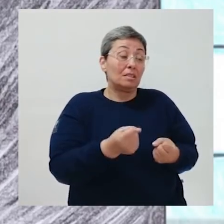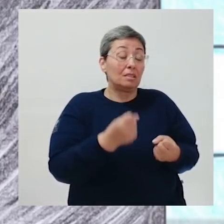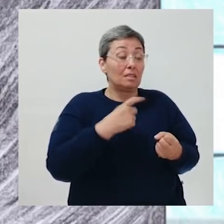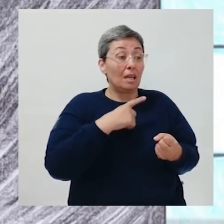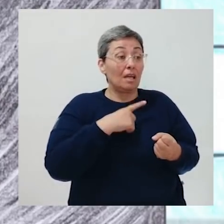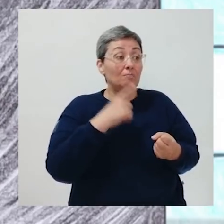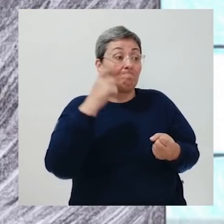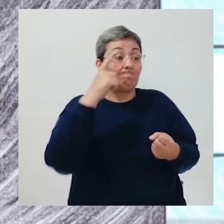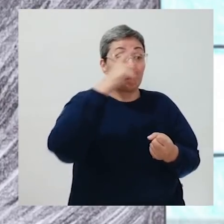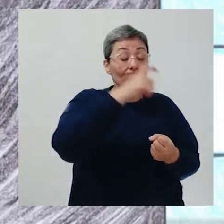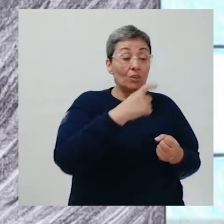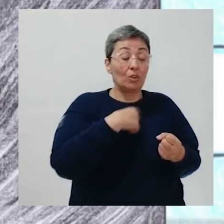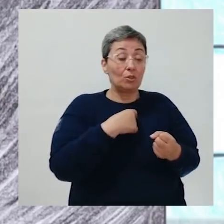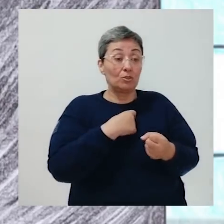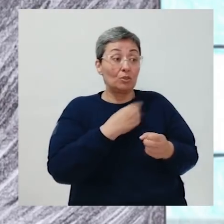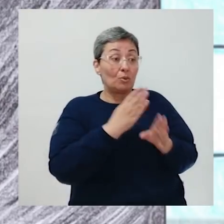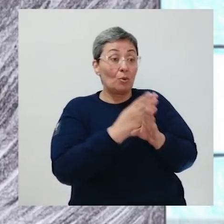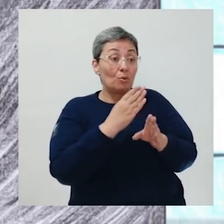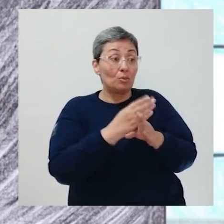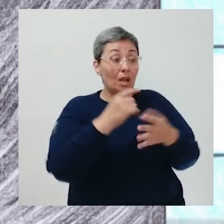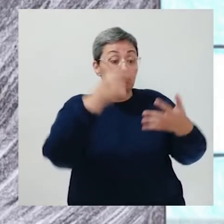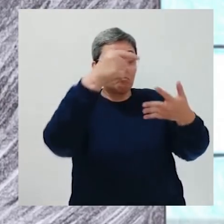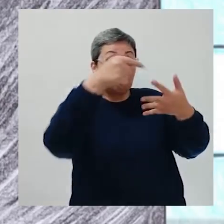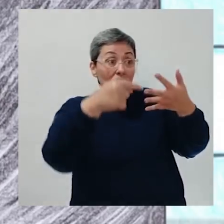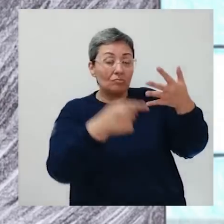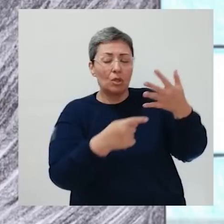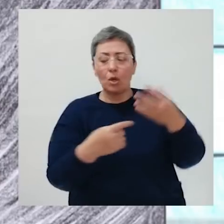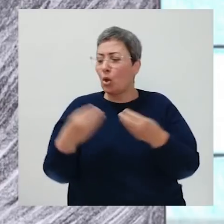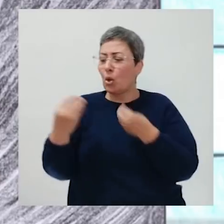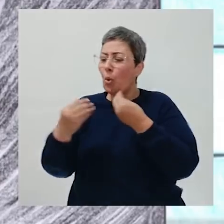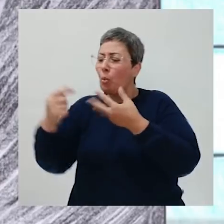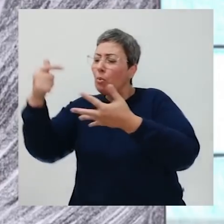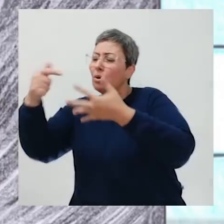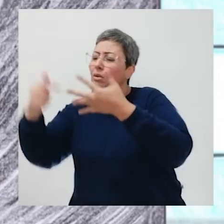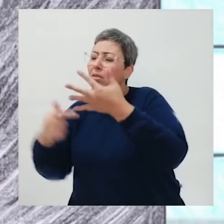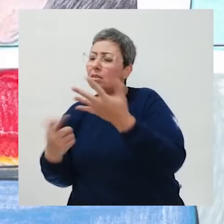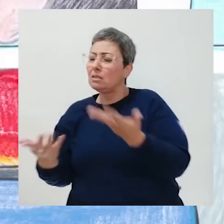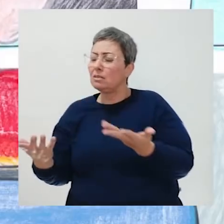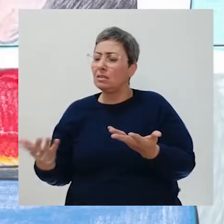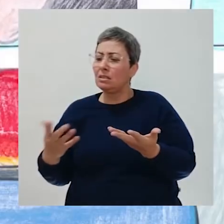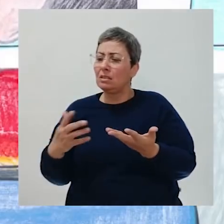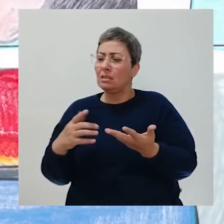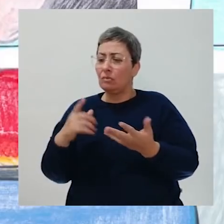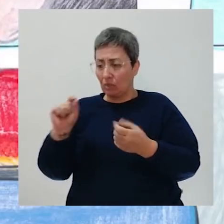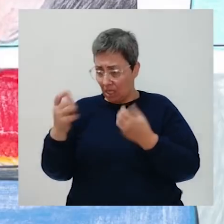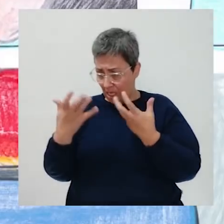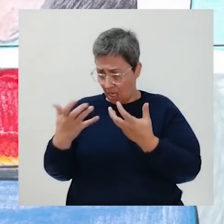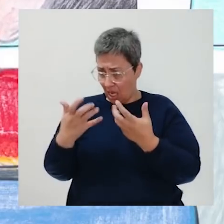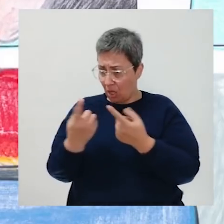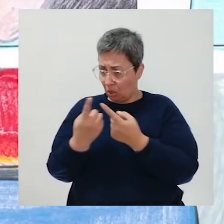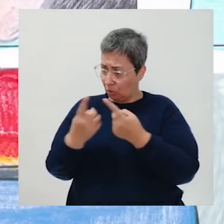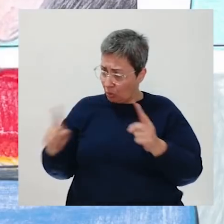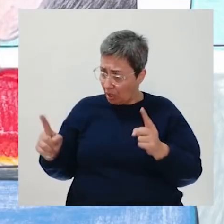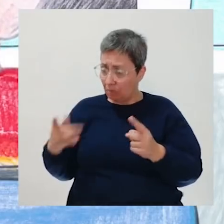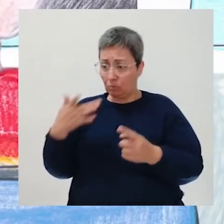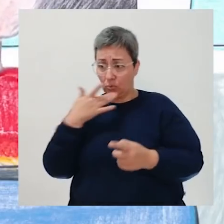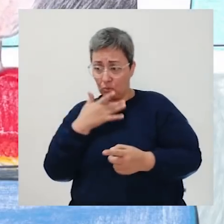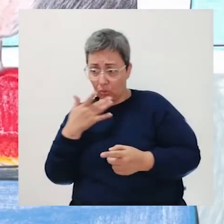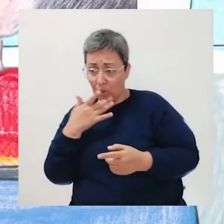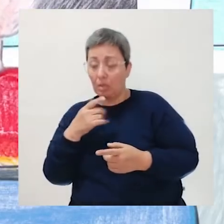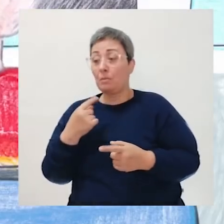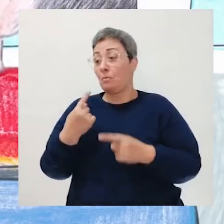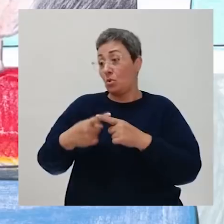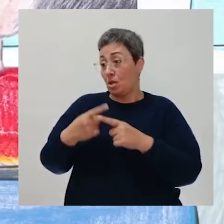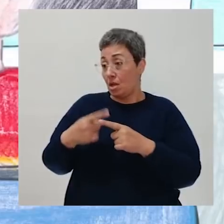têm dificuldade para encontrar alternativas. Como assim alternativa? Você queria um churrasco porque é gostoso e